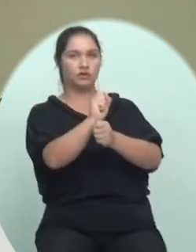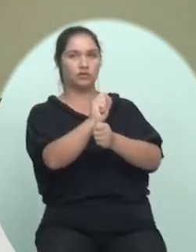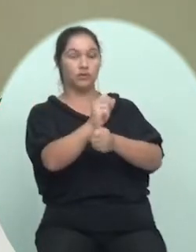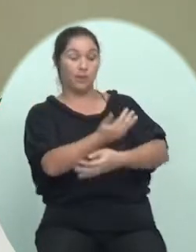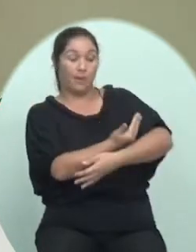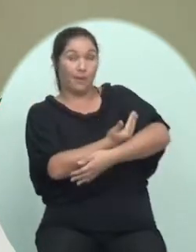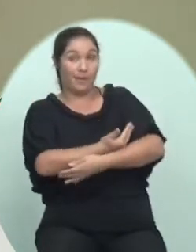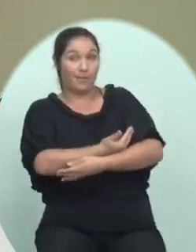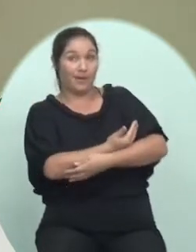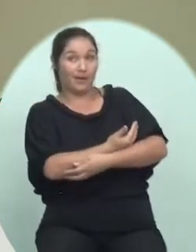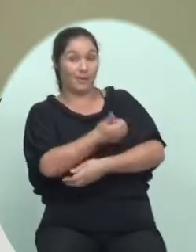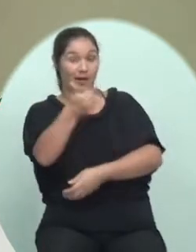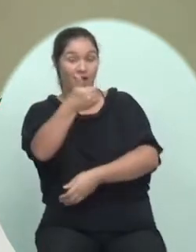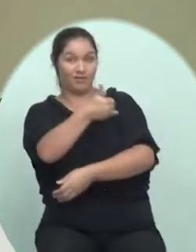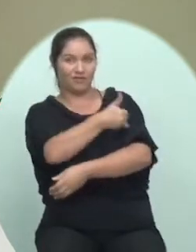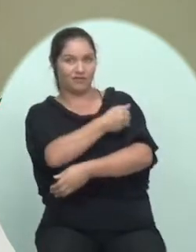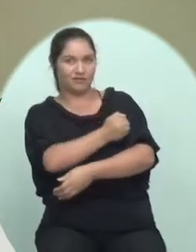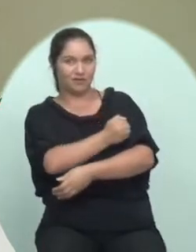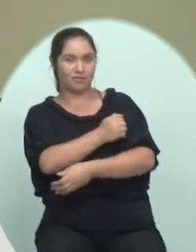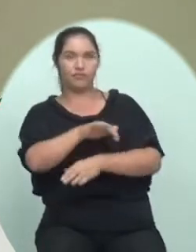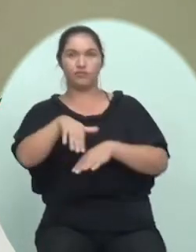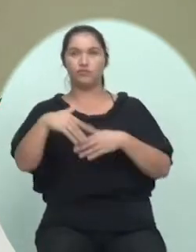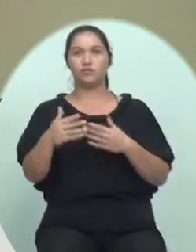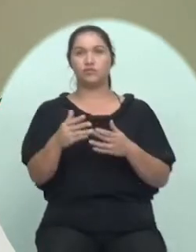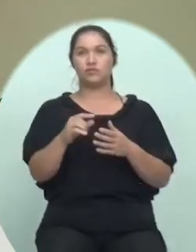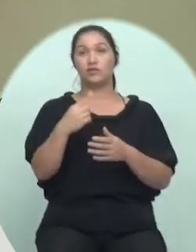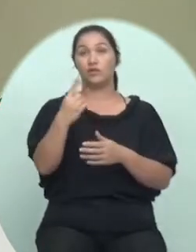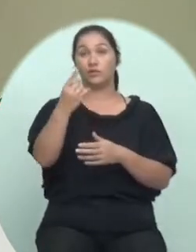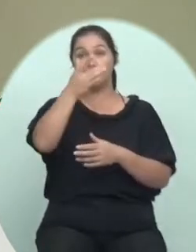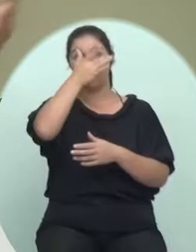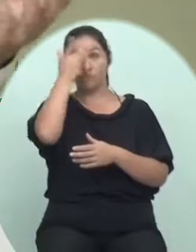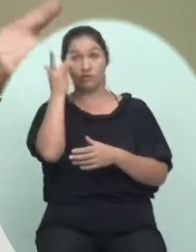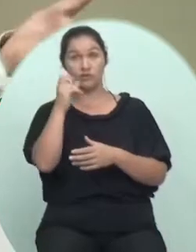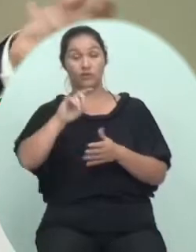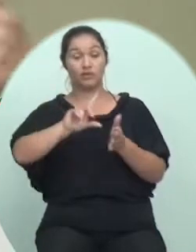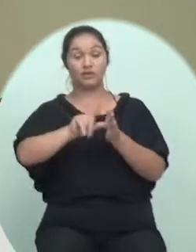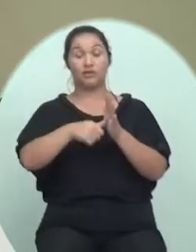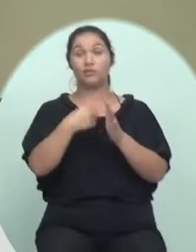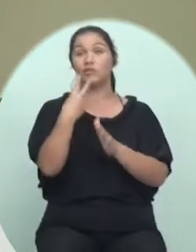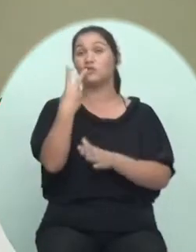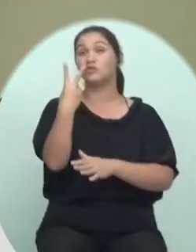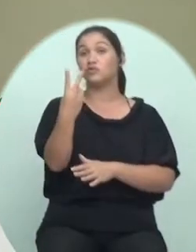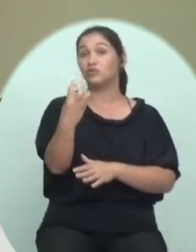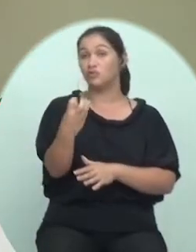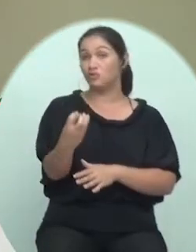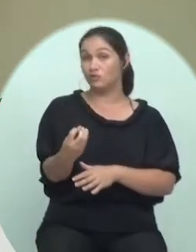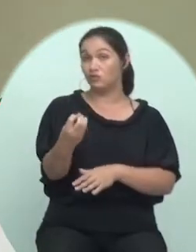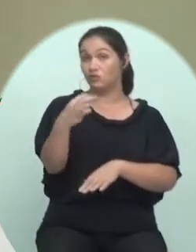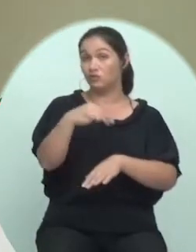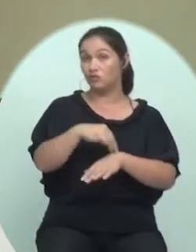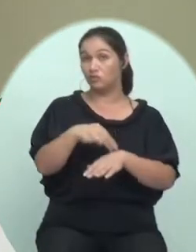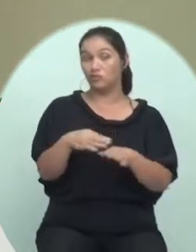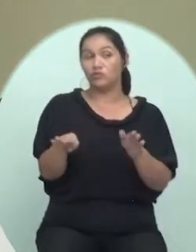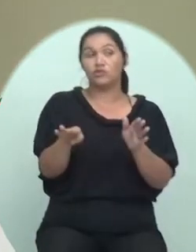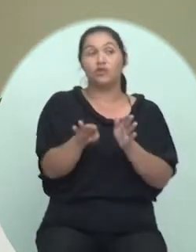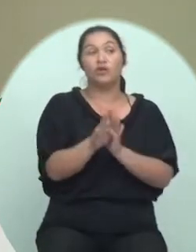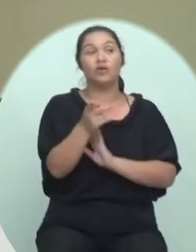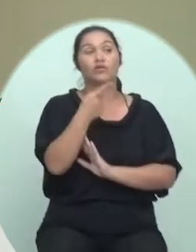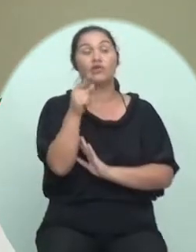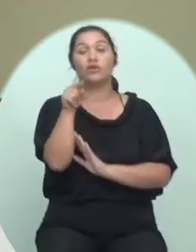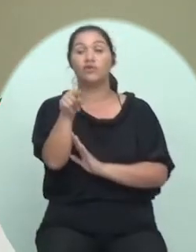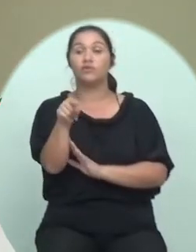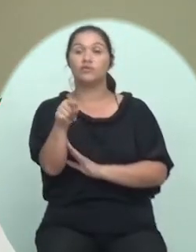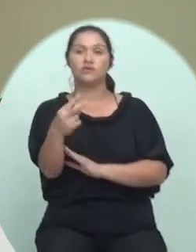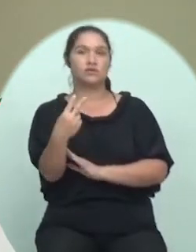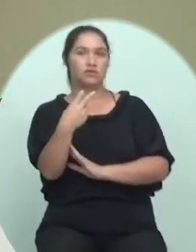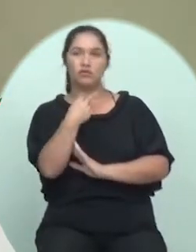esperando. Quando chegou, veio uma pessoa 20 minutos depois e disse: olha, só tinha 10 vagas e infelizmente tu vai ter que